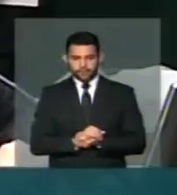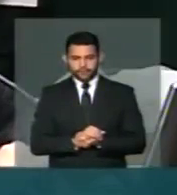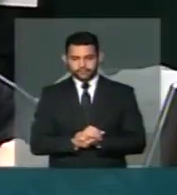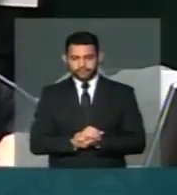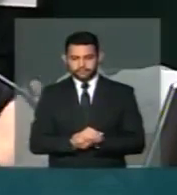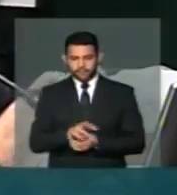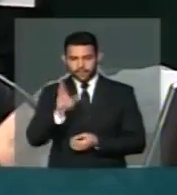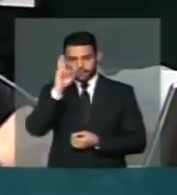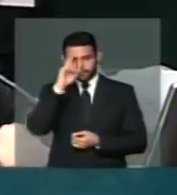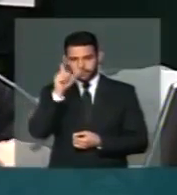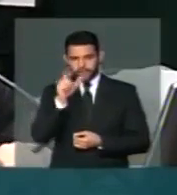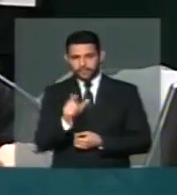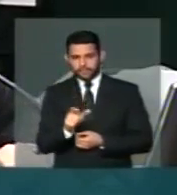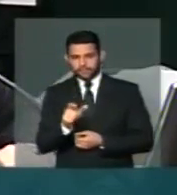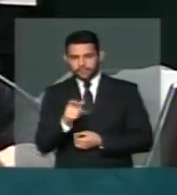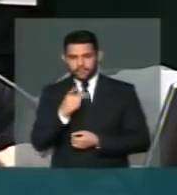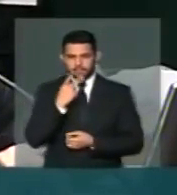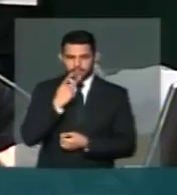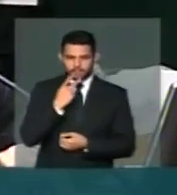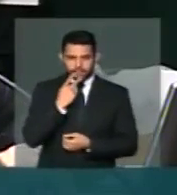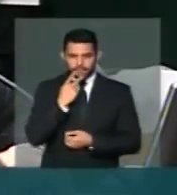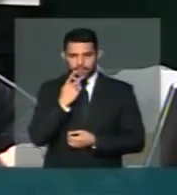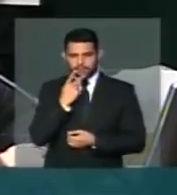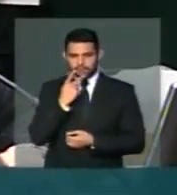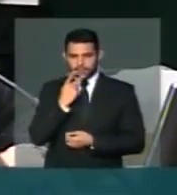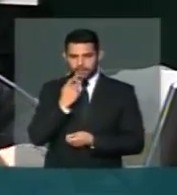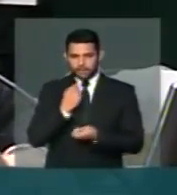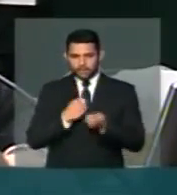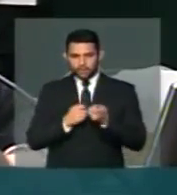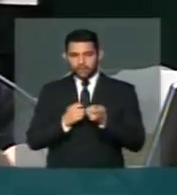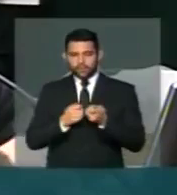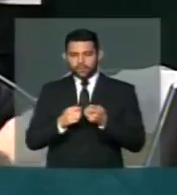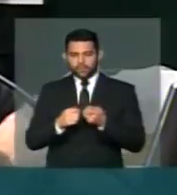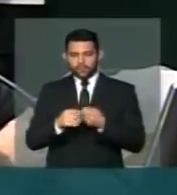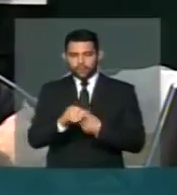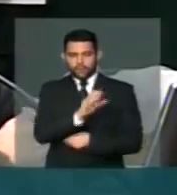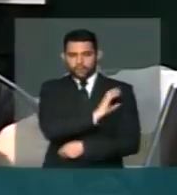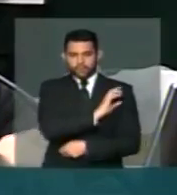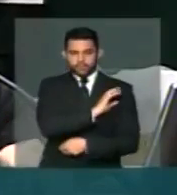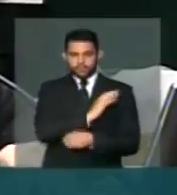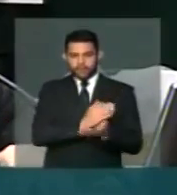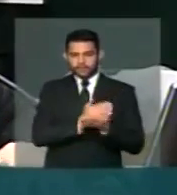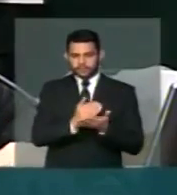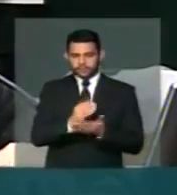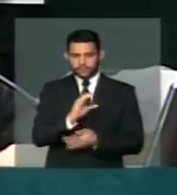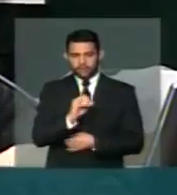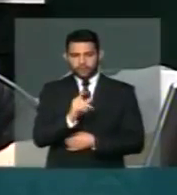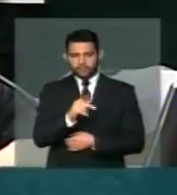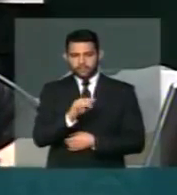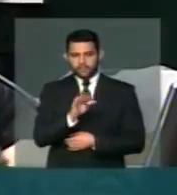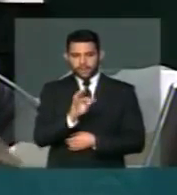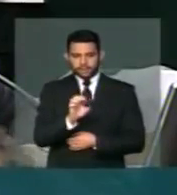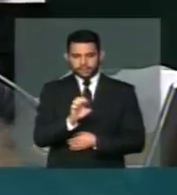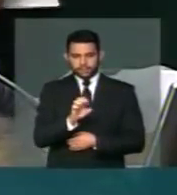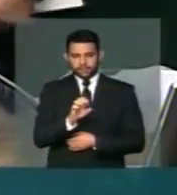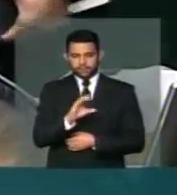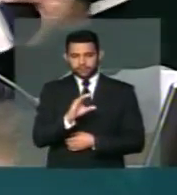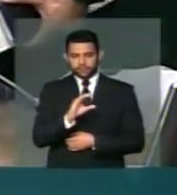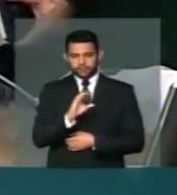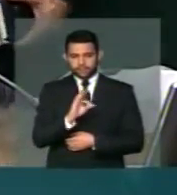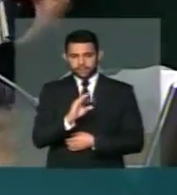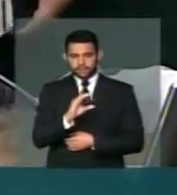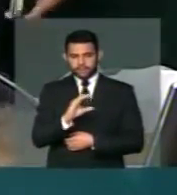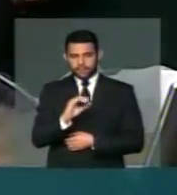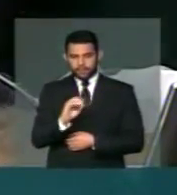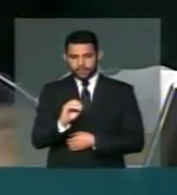O senhor acabou de afirmar que coordenou essa etapa do Compex. E o TCU apontou que,